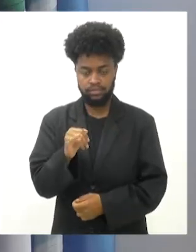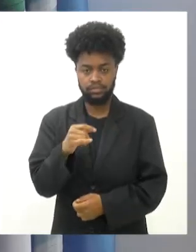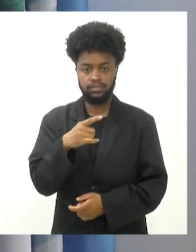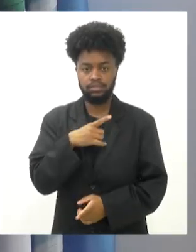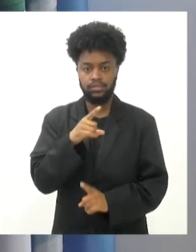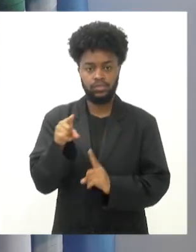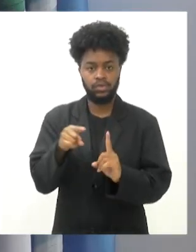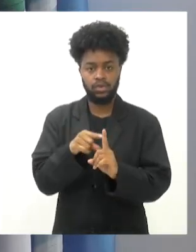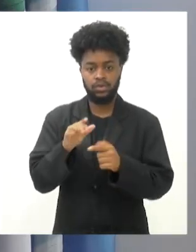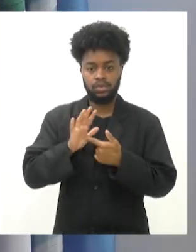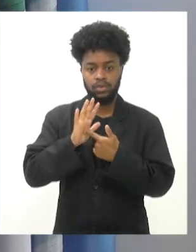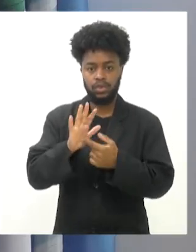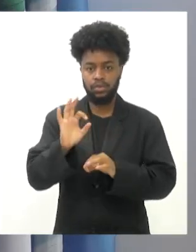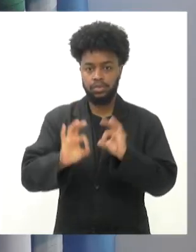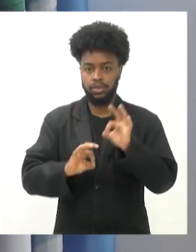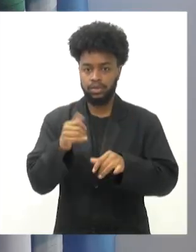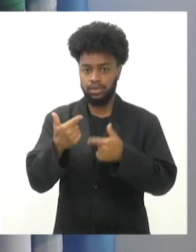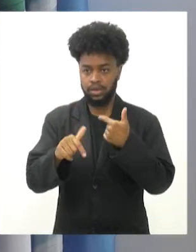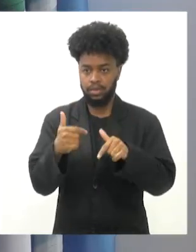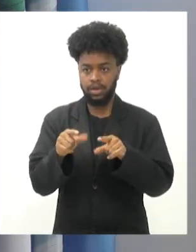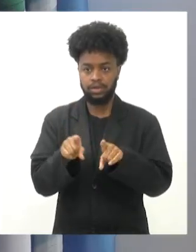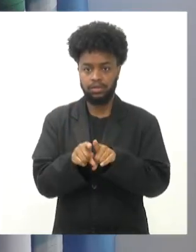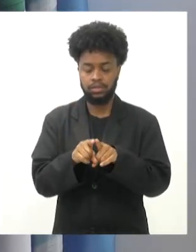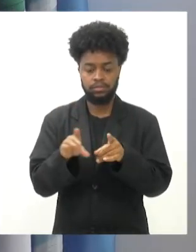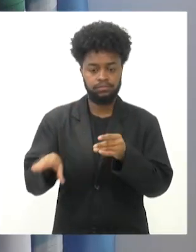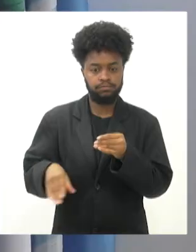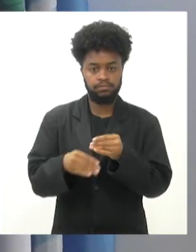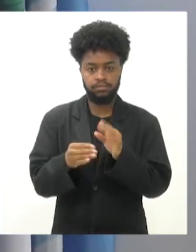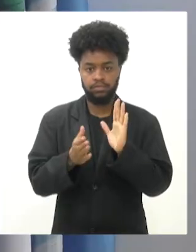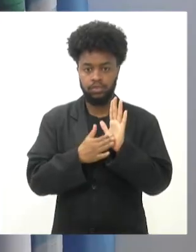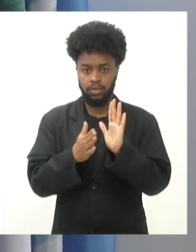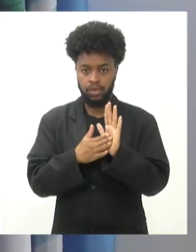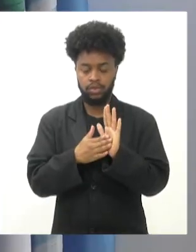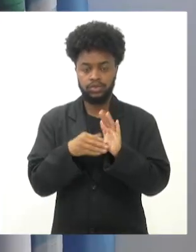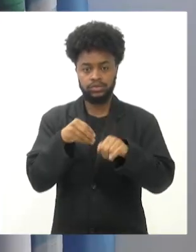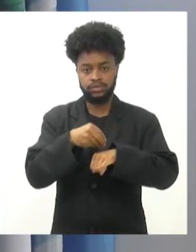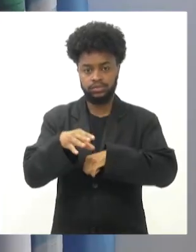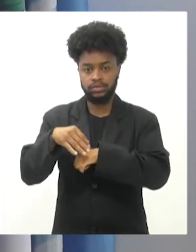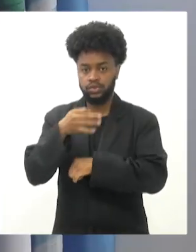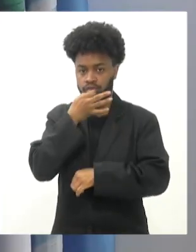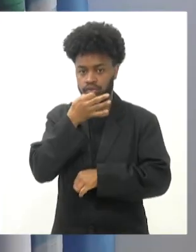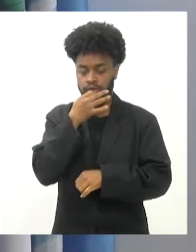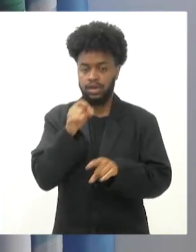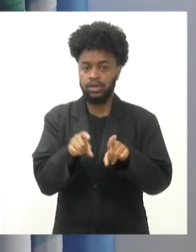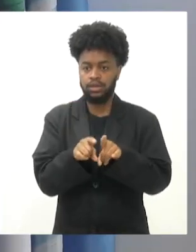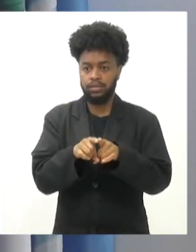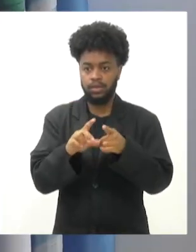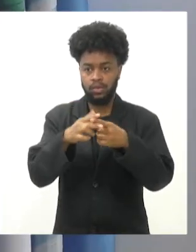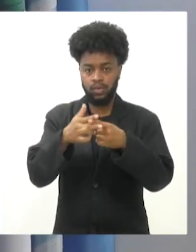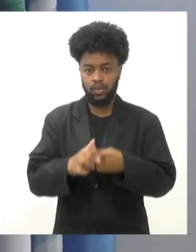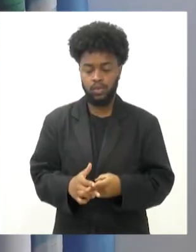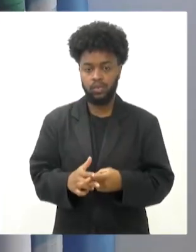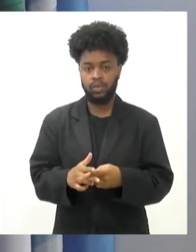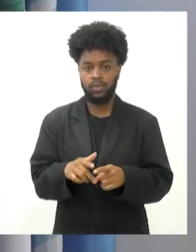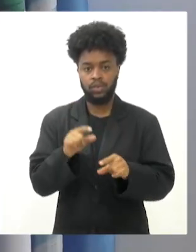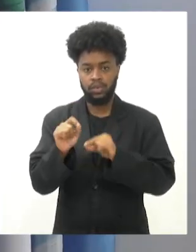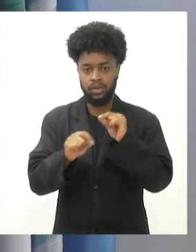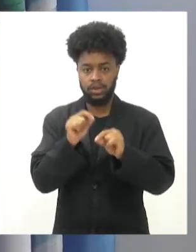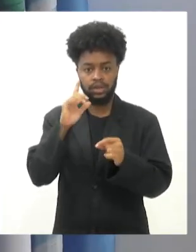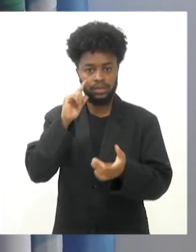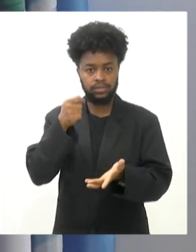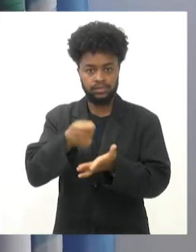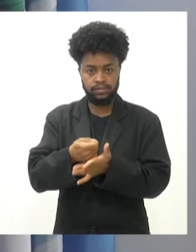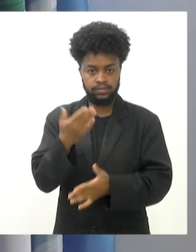plano de trabalho e recebimento de propostas, encaminhamentos e sugestões, e fazer também uma retificação no que nós deliberamos